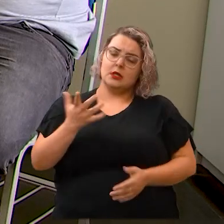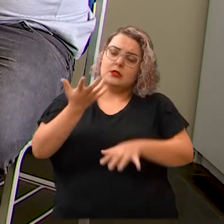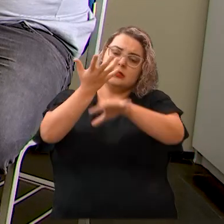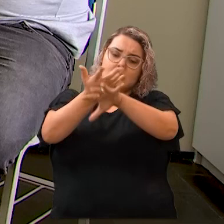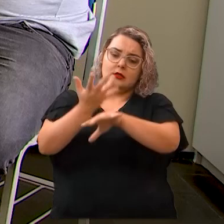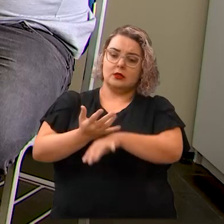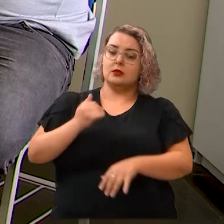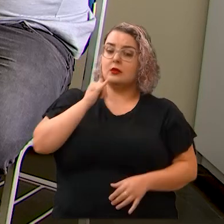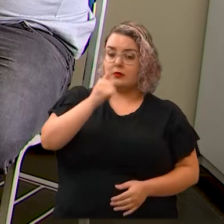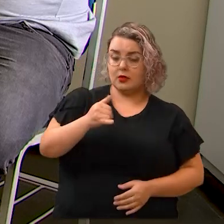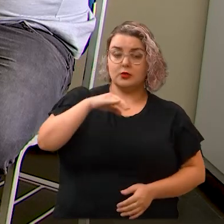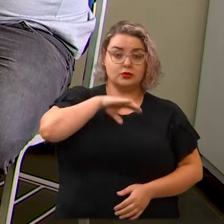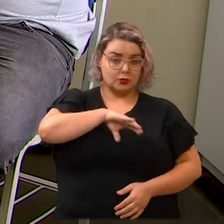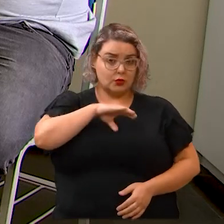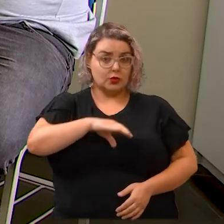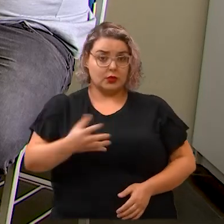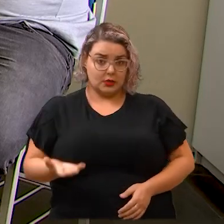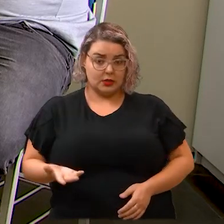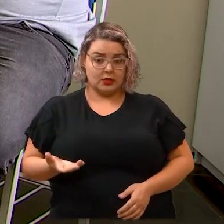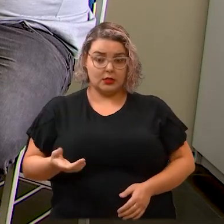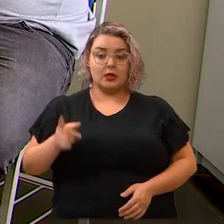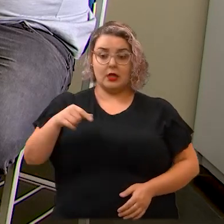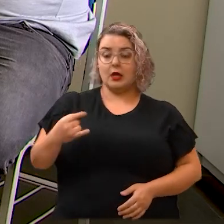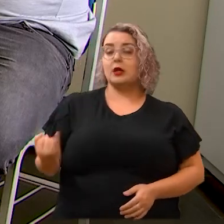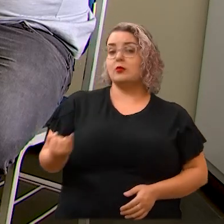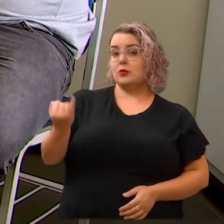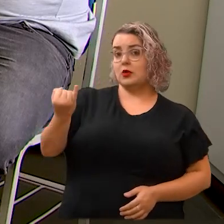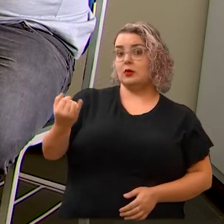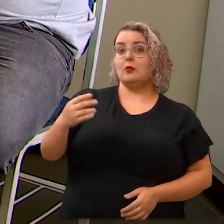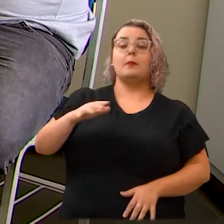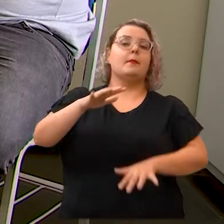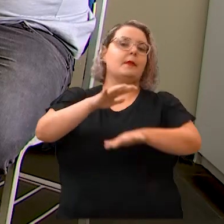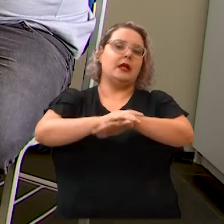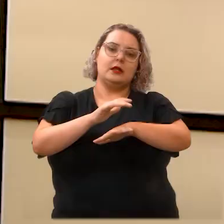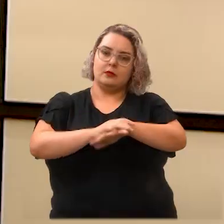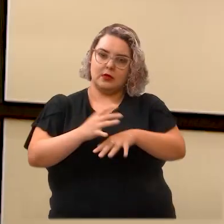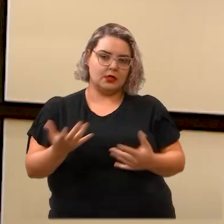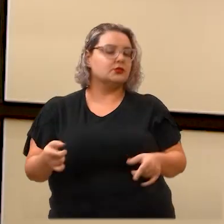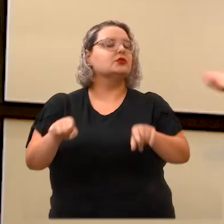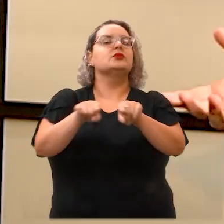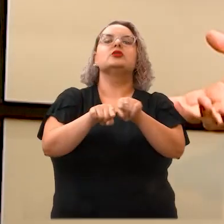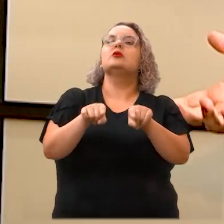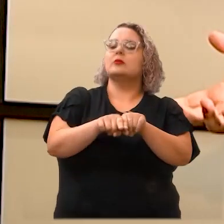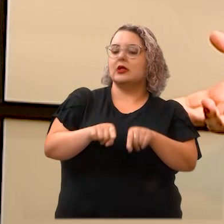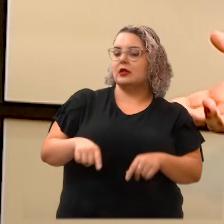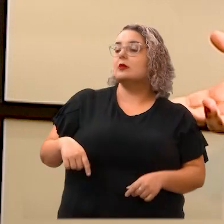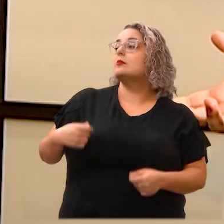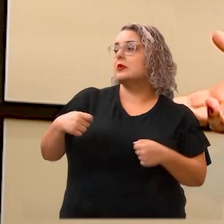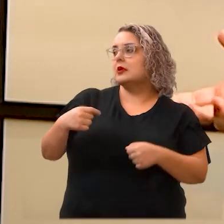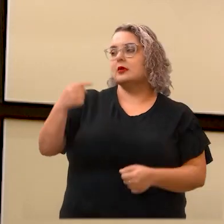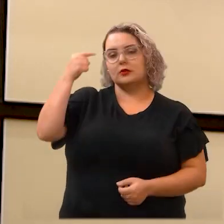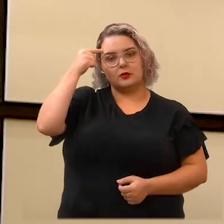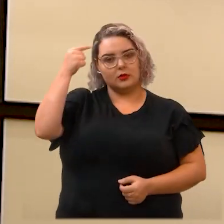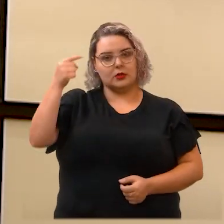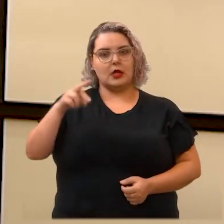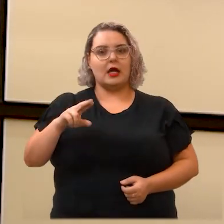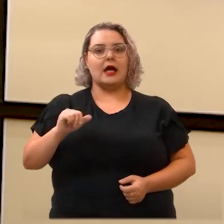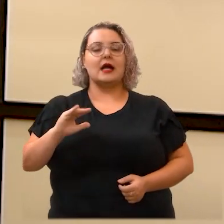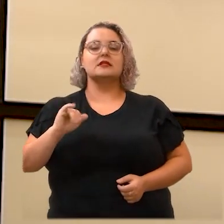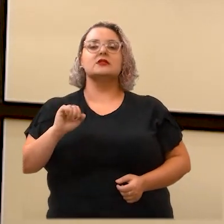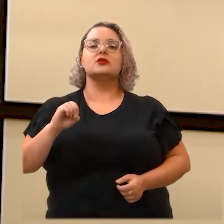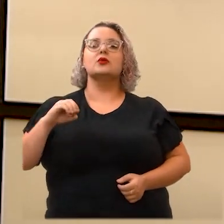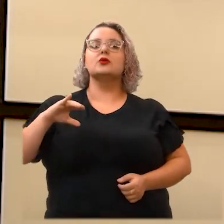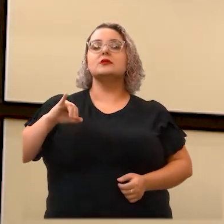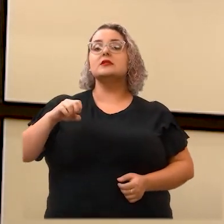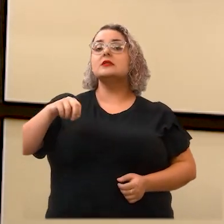bom eu tava falando de português portuguesa é muito interessante bom matemática matemática também você tem que saber é porque